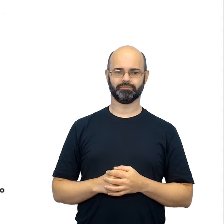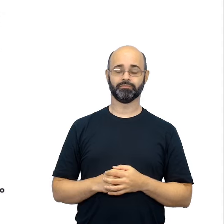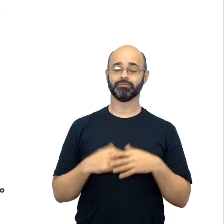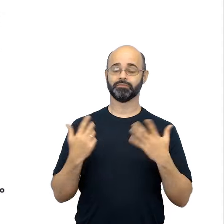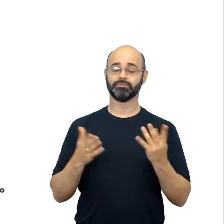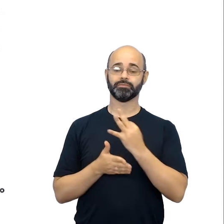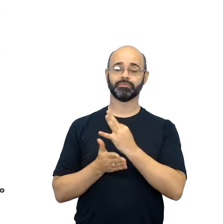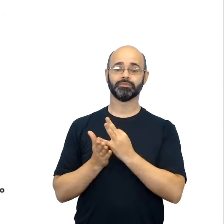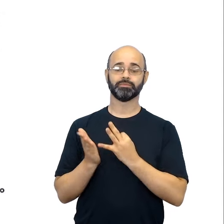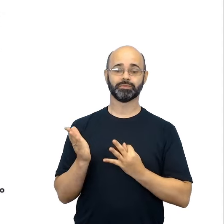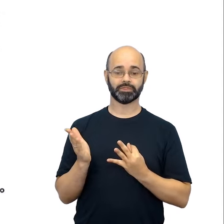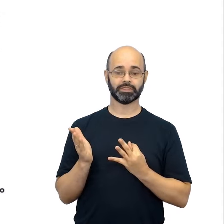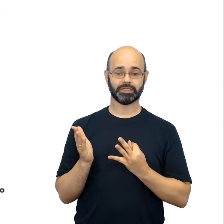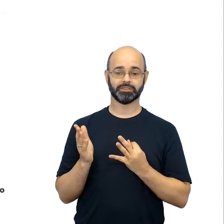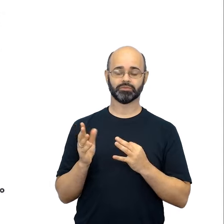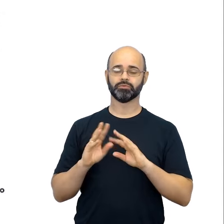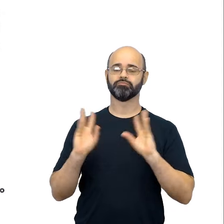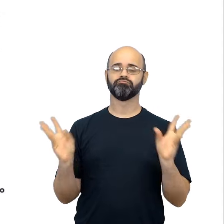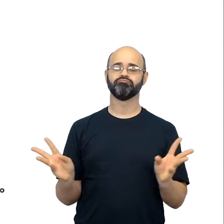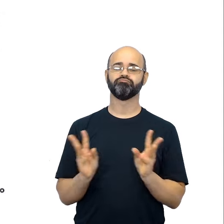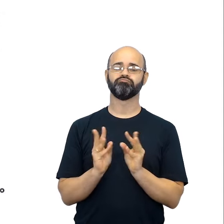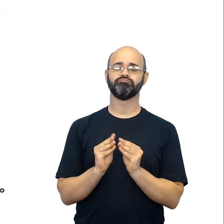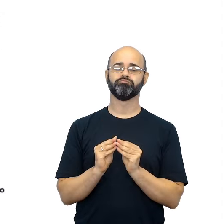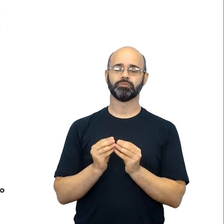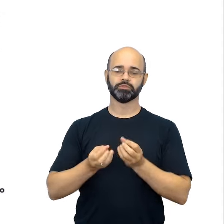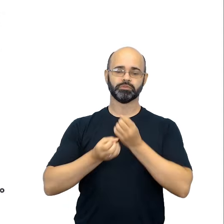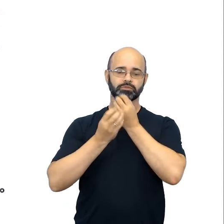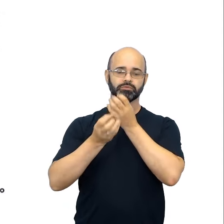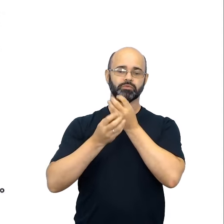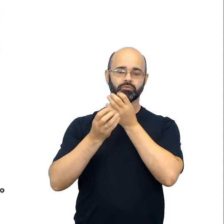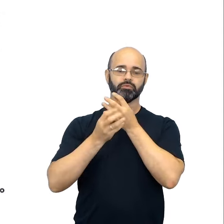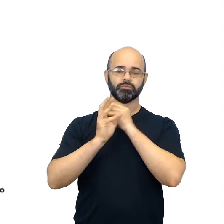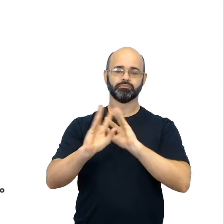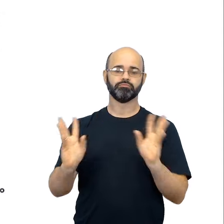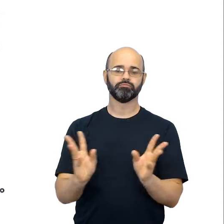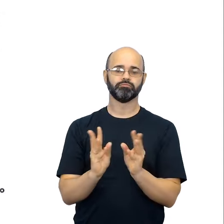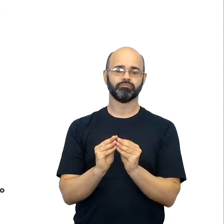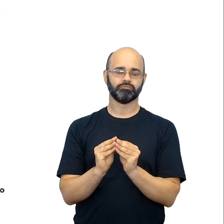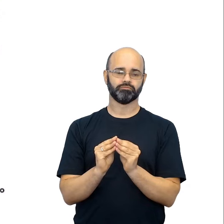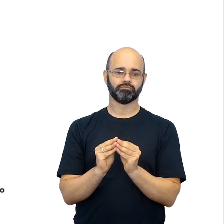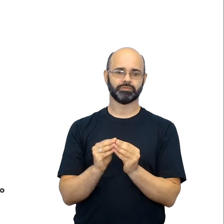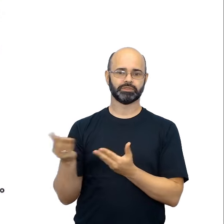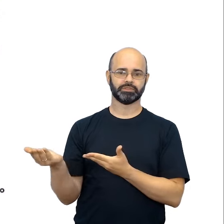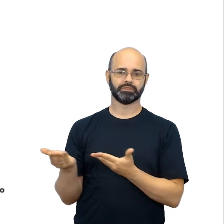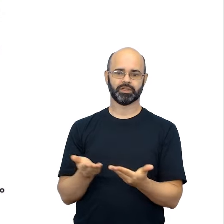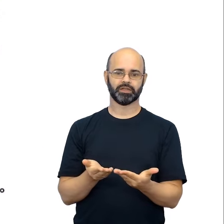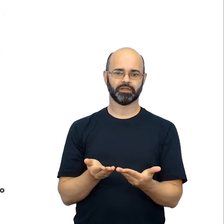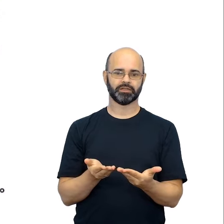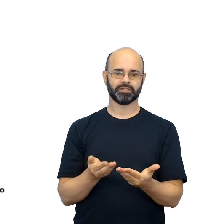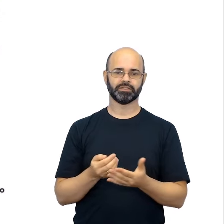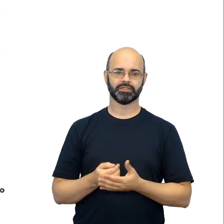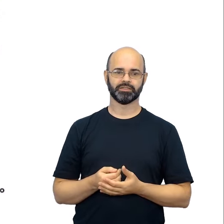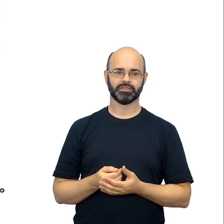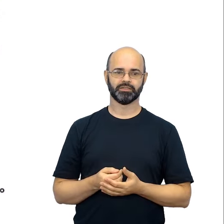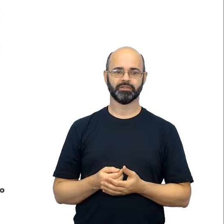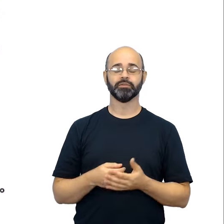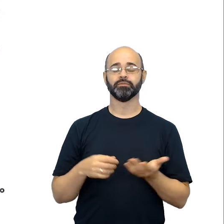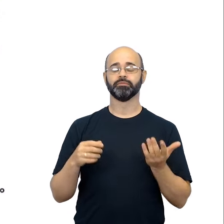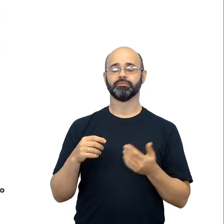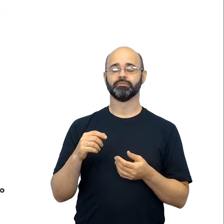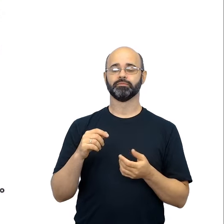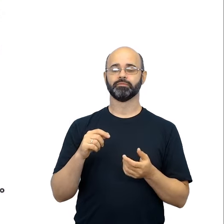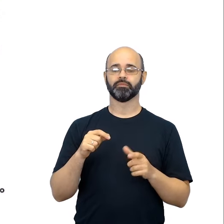textos sistematizam informações que às vezes são ditas aí em artigos, são apresentadas, apontadas em artigos de